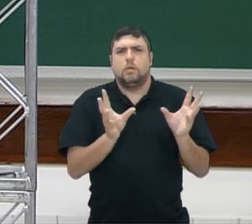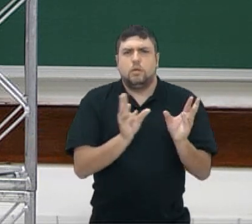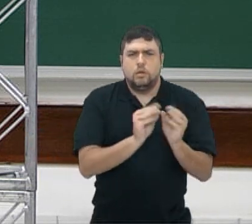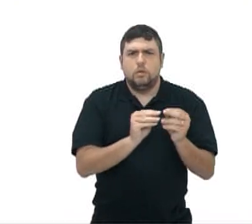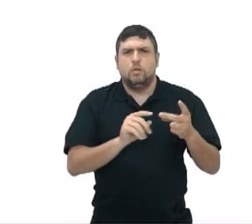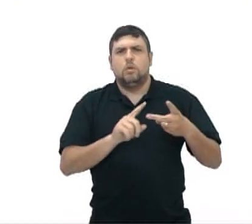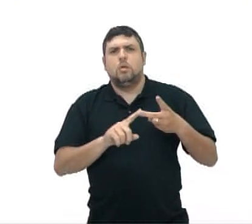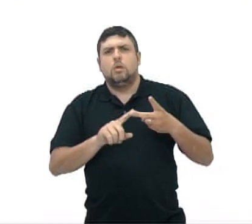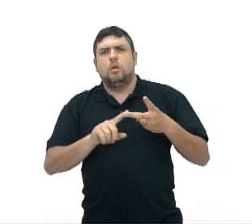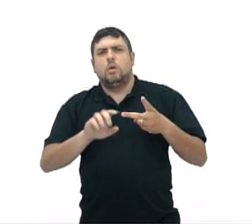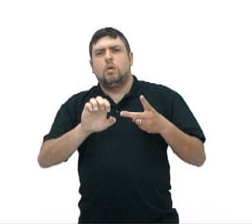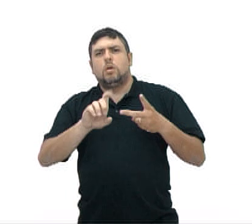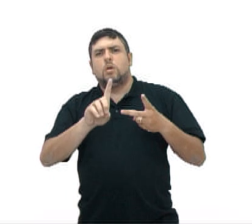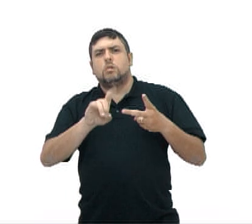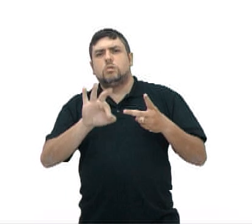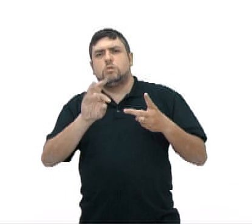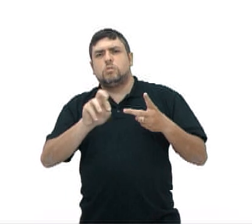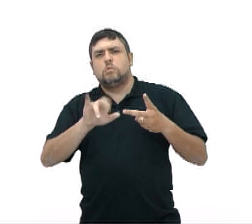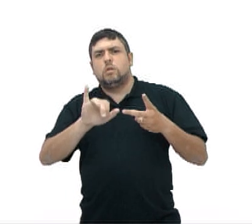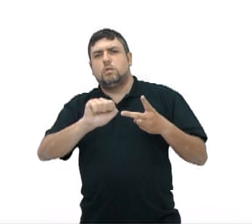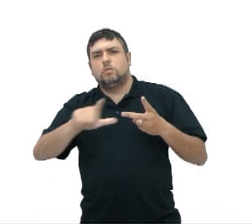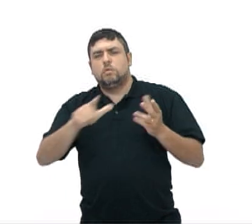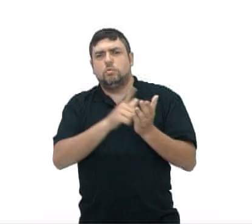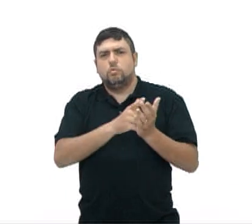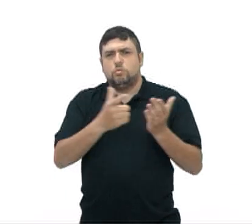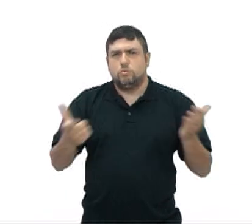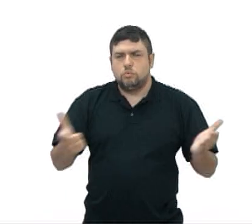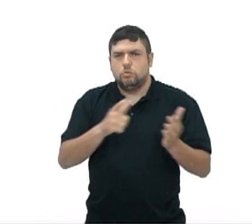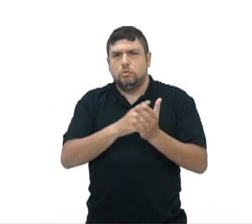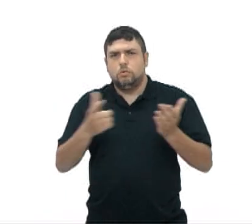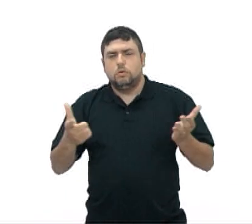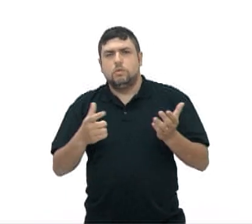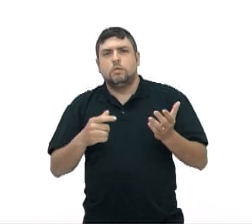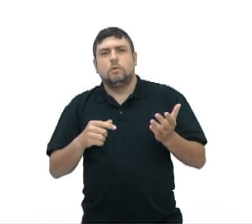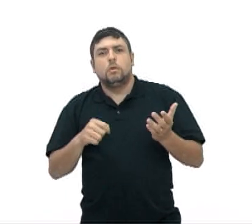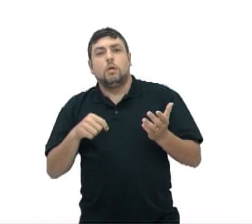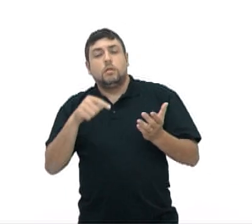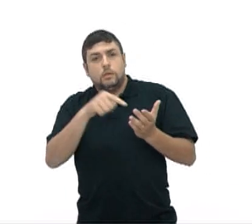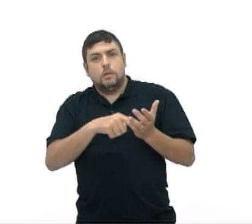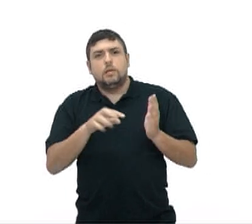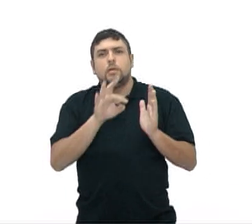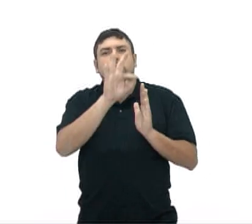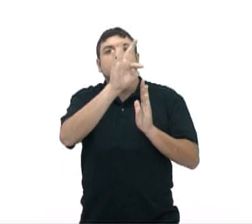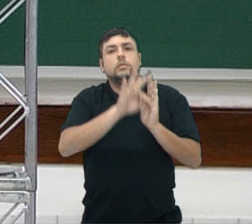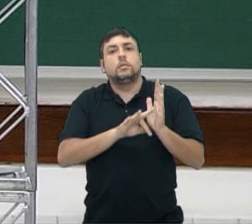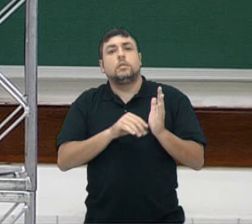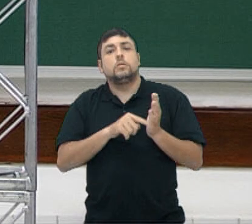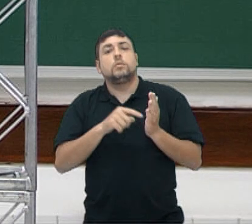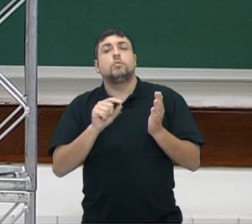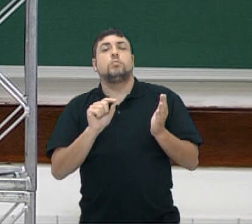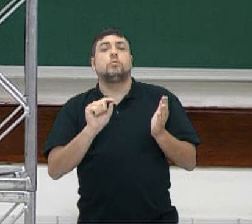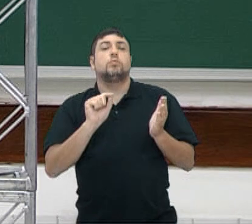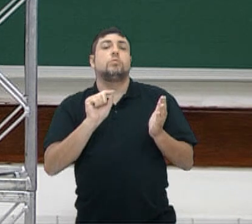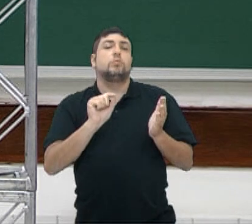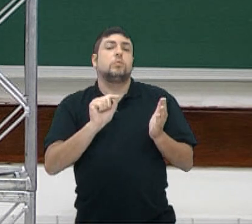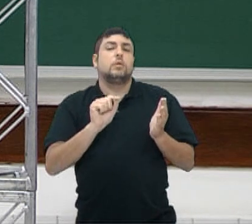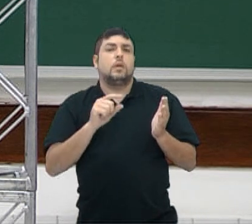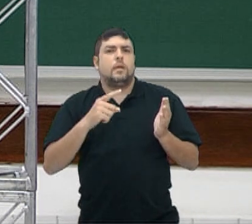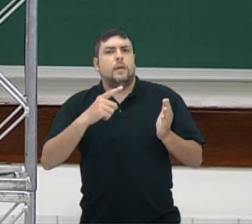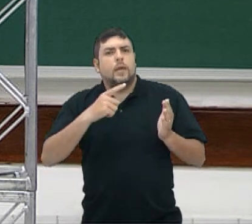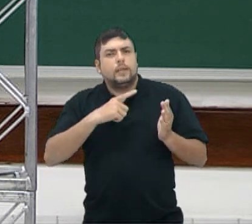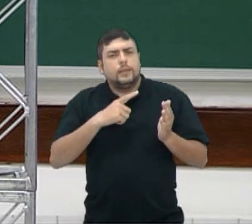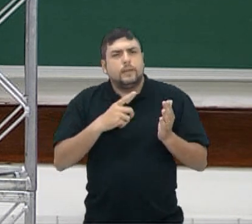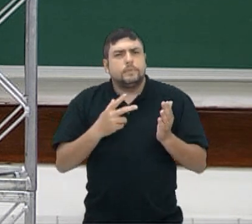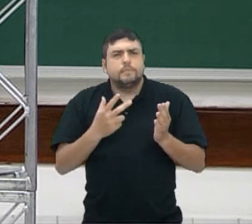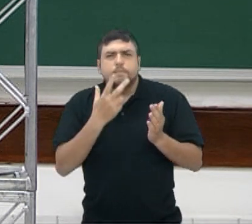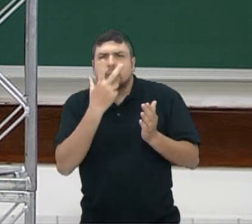editorial, carta do leitor, o próprio artigo de opinião, são todos textos que tratam mais ou menos, tem mais ou menos a